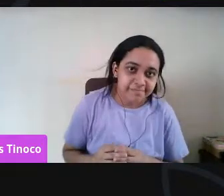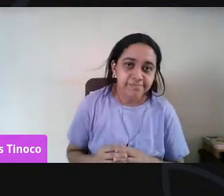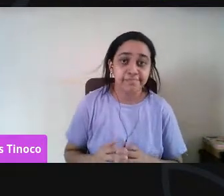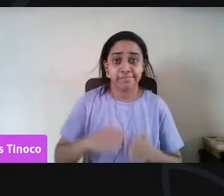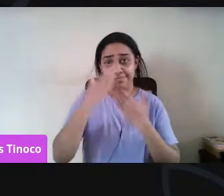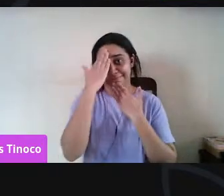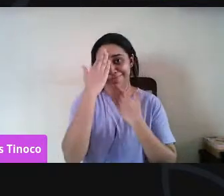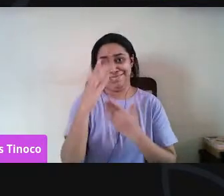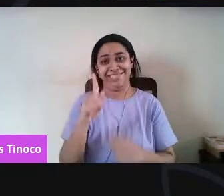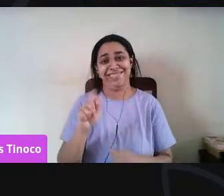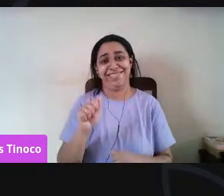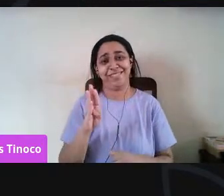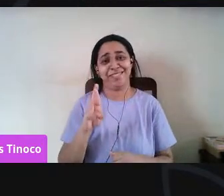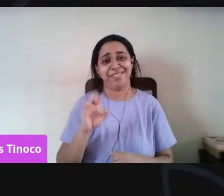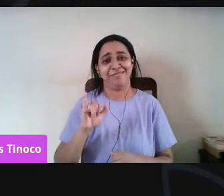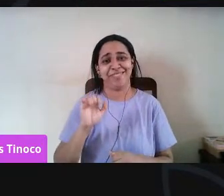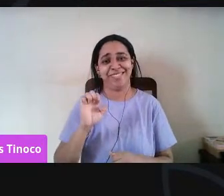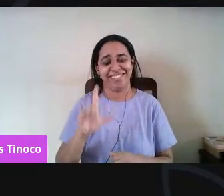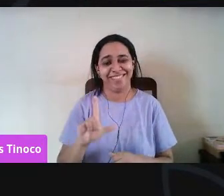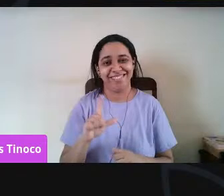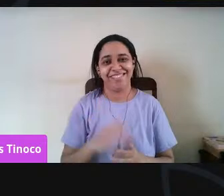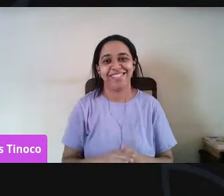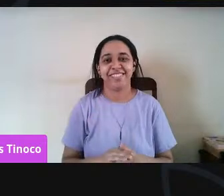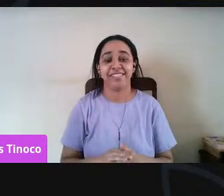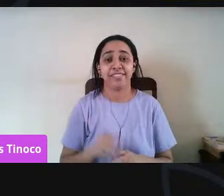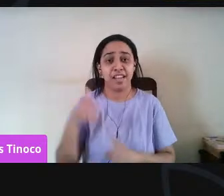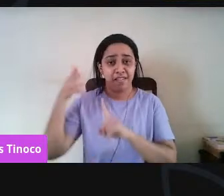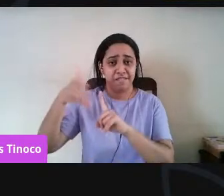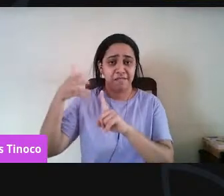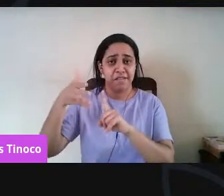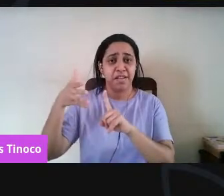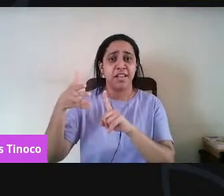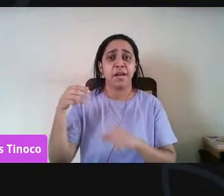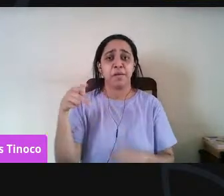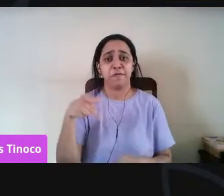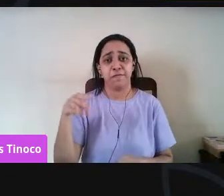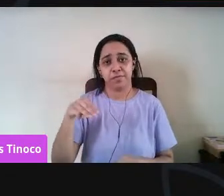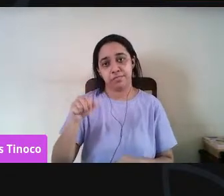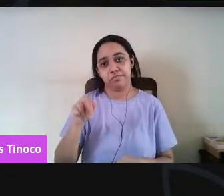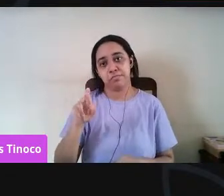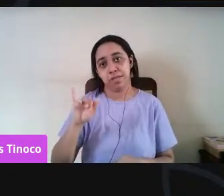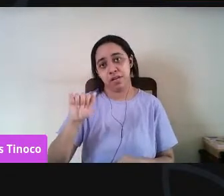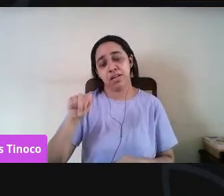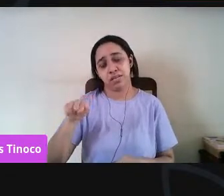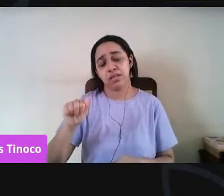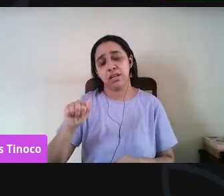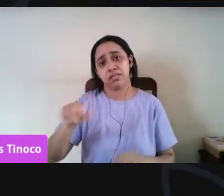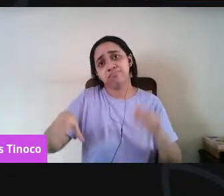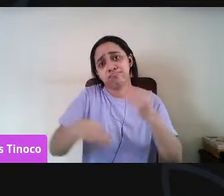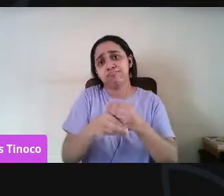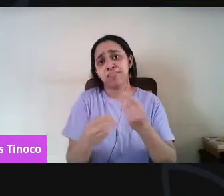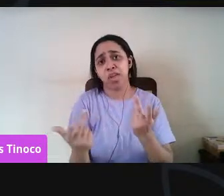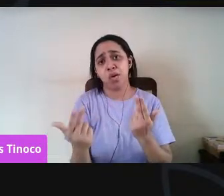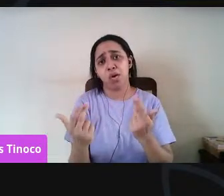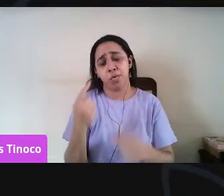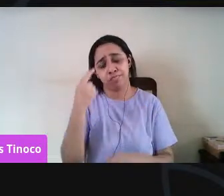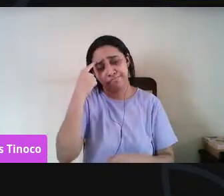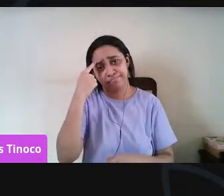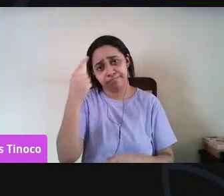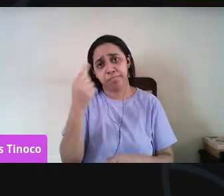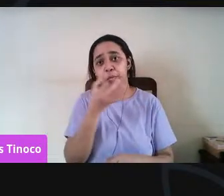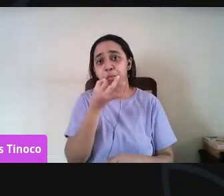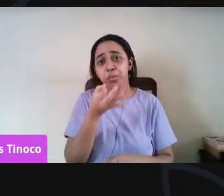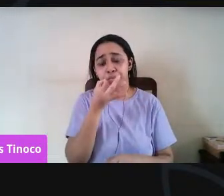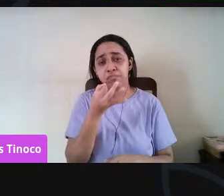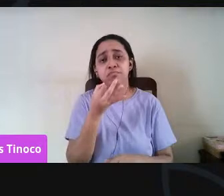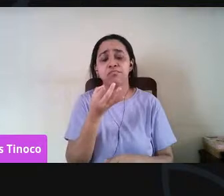Obrigada, Gabriel. A fala da professora Mariana contempla muito do que eu penso. Eu vejo realmente que